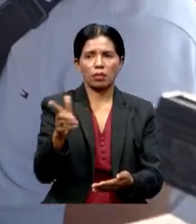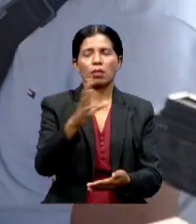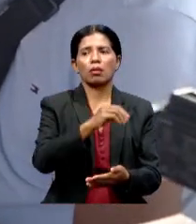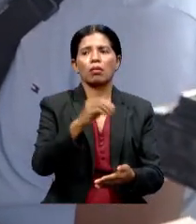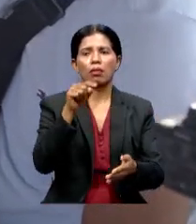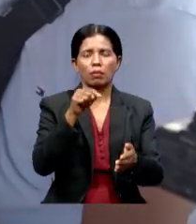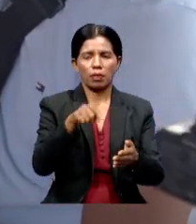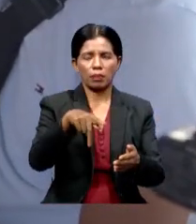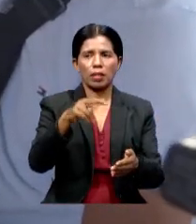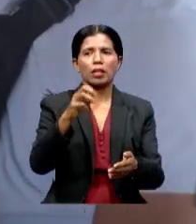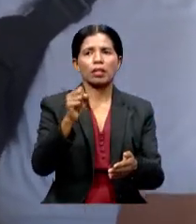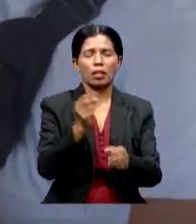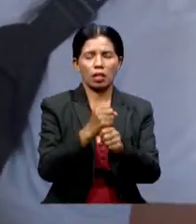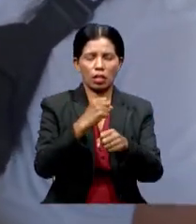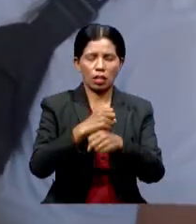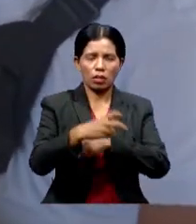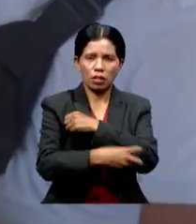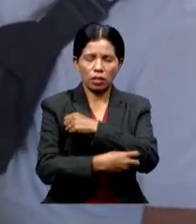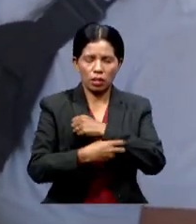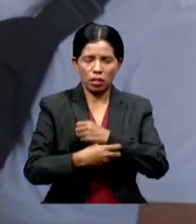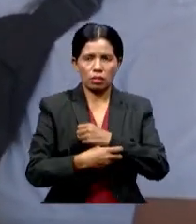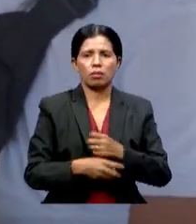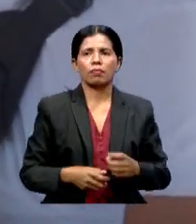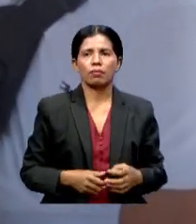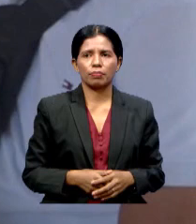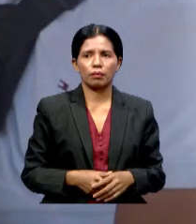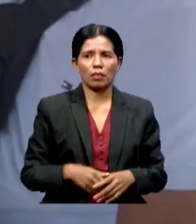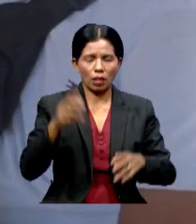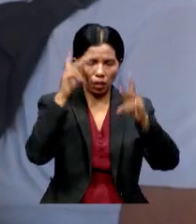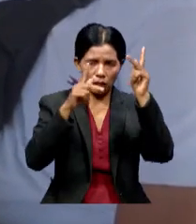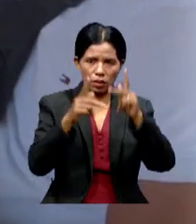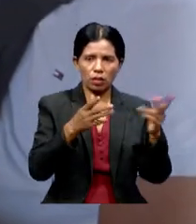ronuresentolo.pensic, também comete crime furto agravado, dano simples. Caso nesse